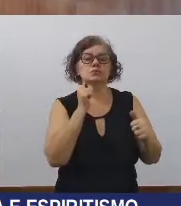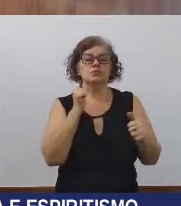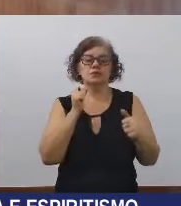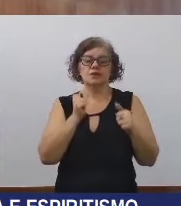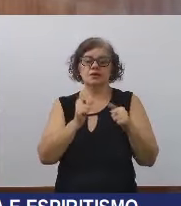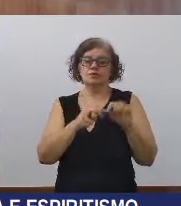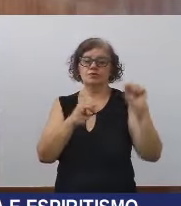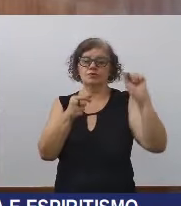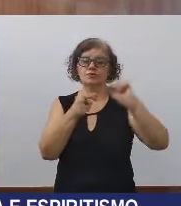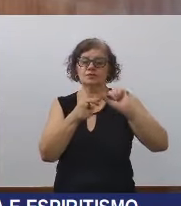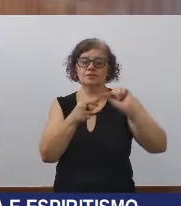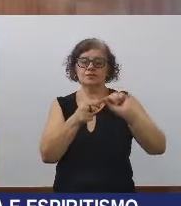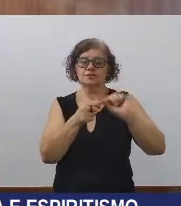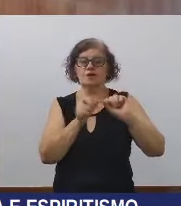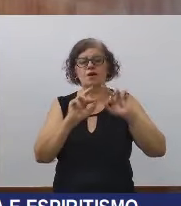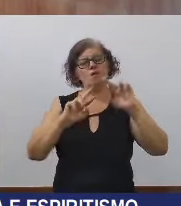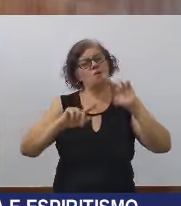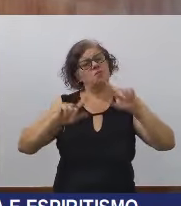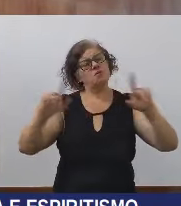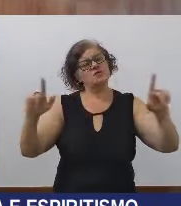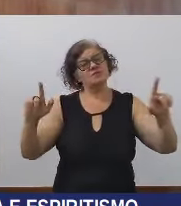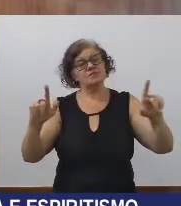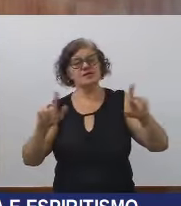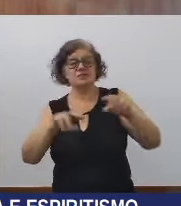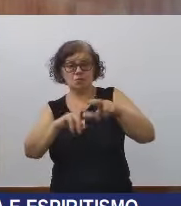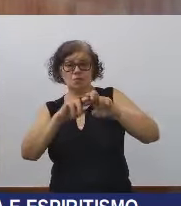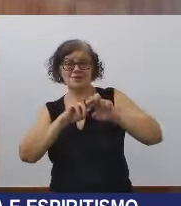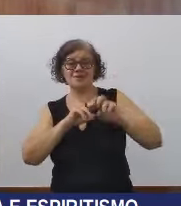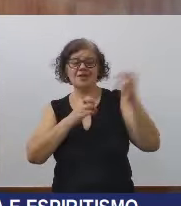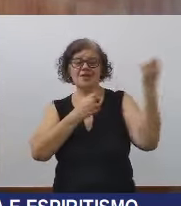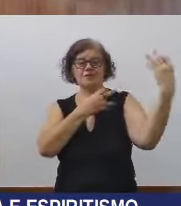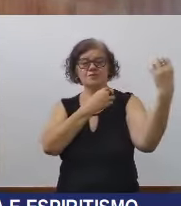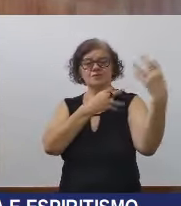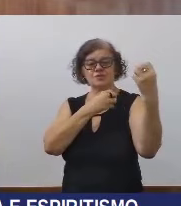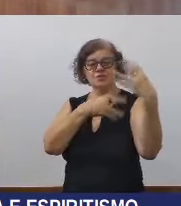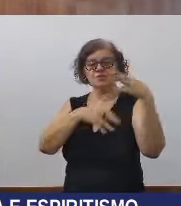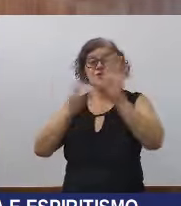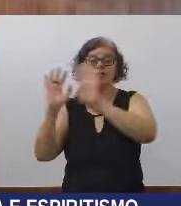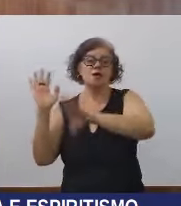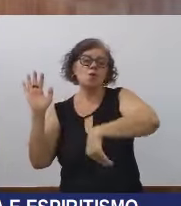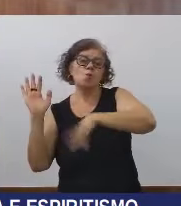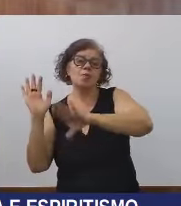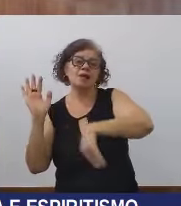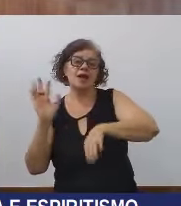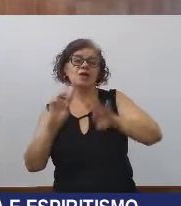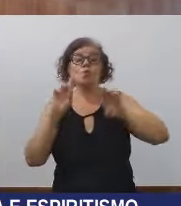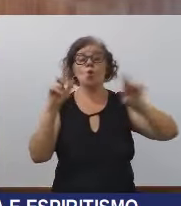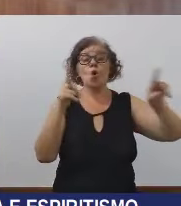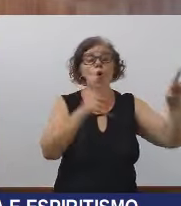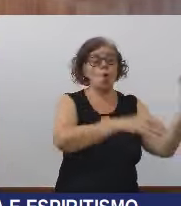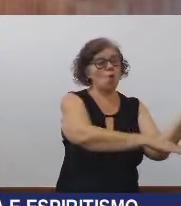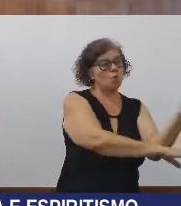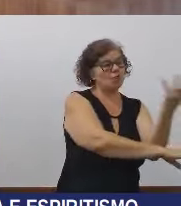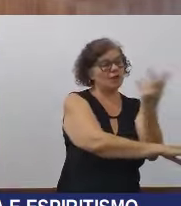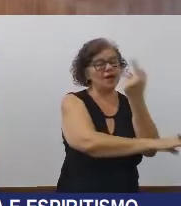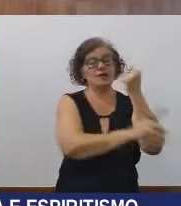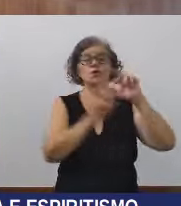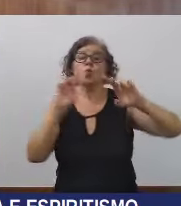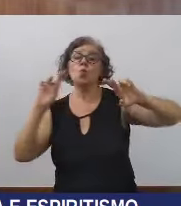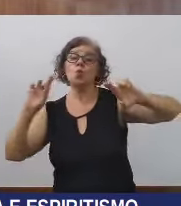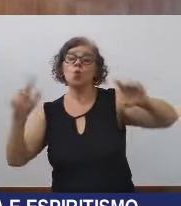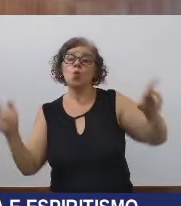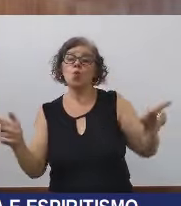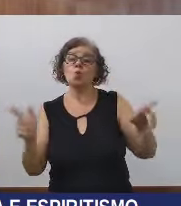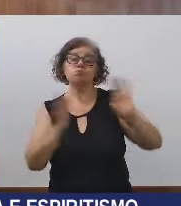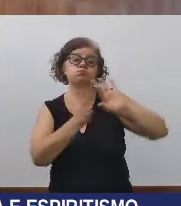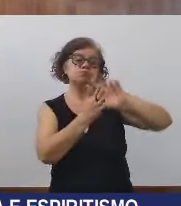acontecendo, ou dos motivos que temos que aprender com praia, ou aprender com matas, ou aprender